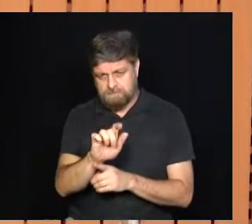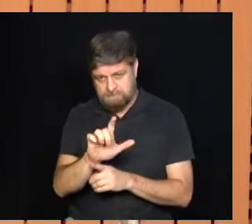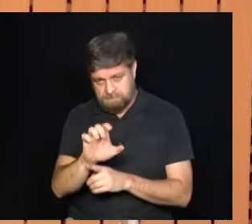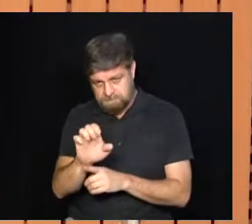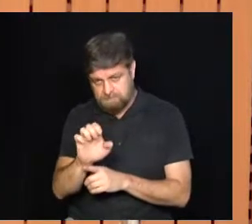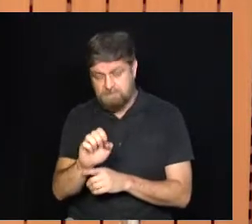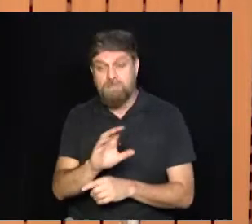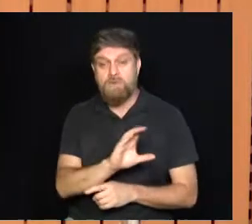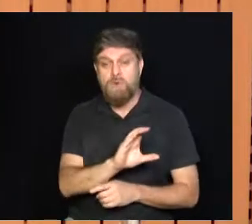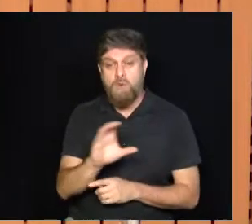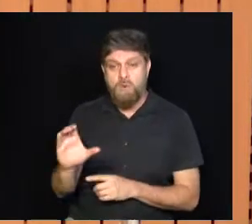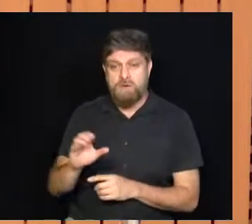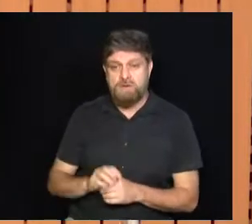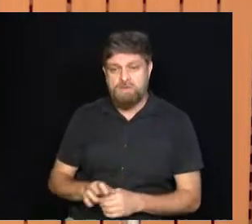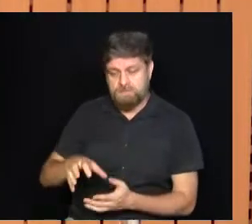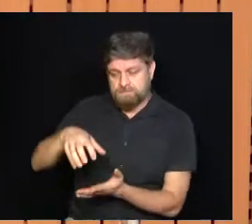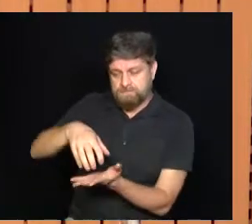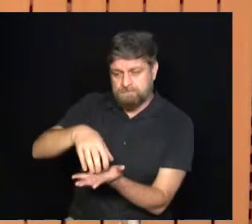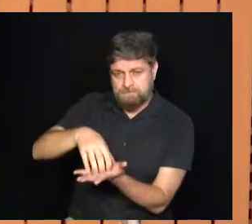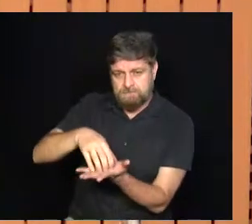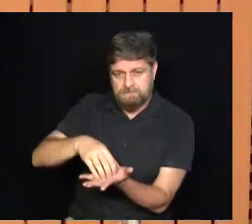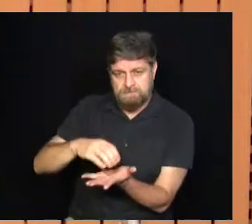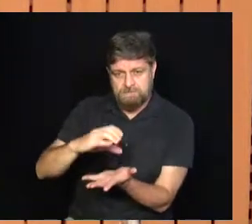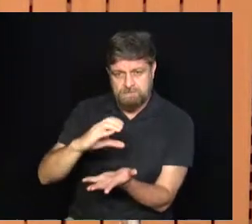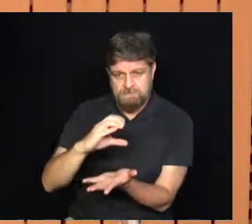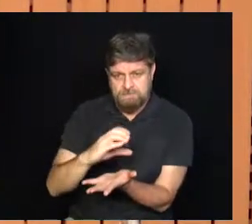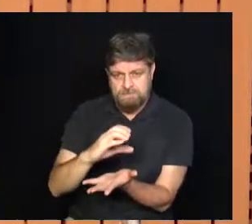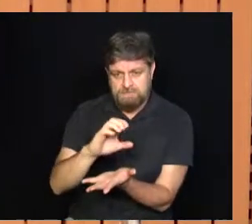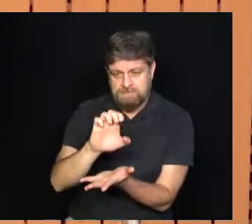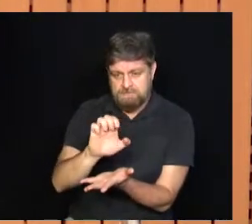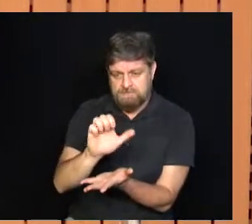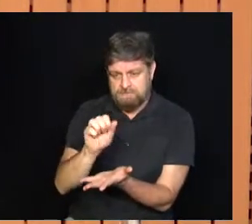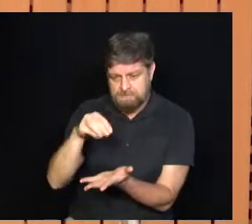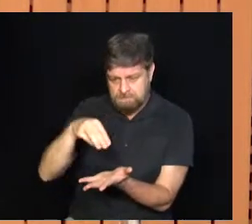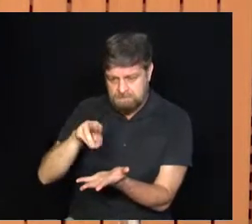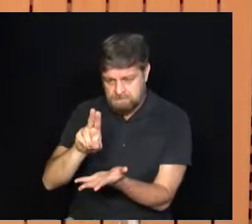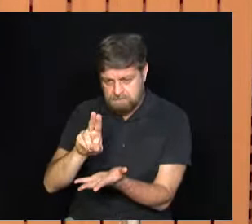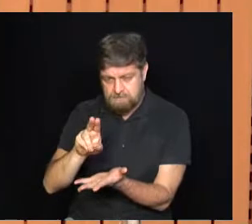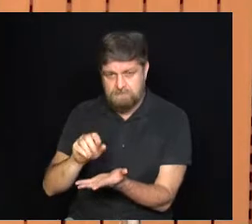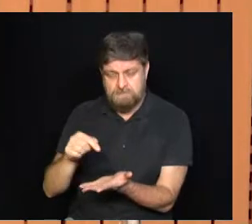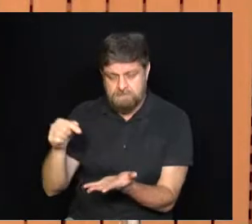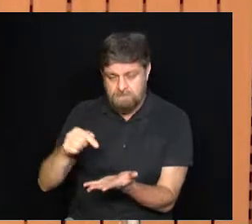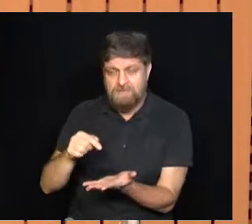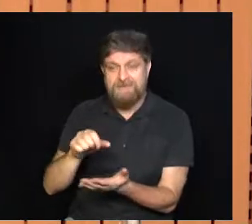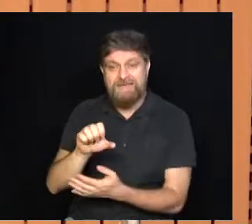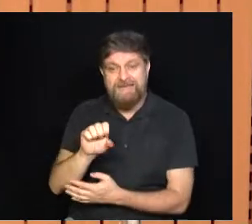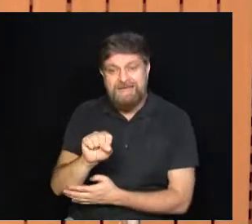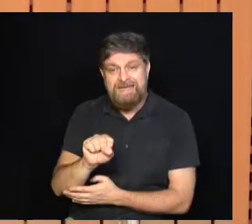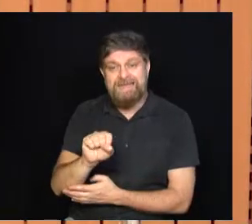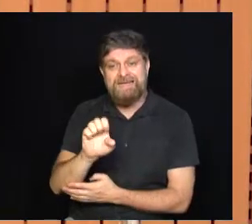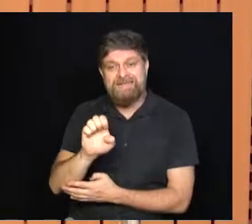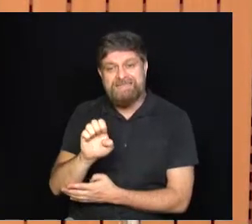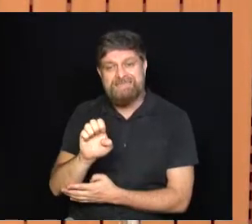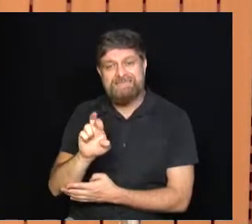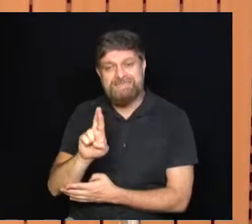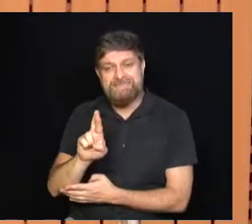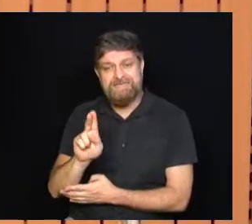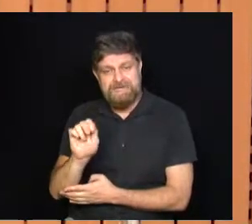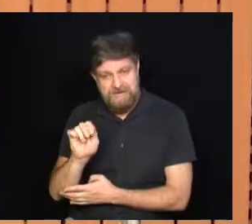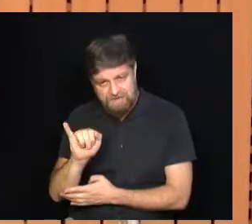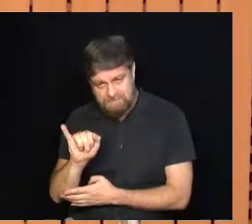coordenadora do CEAMO e CERAVE. A senhora me corrija, viu, secretária? Maria